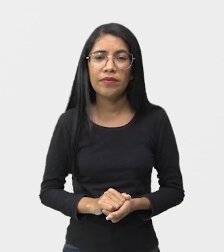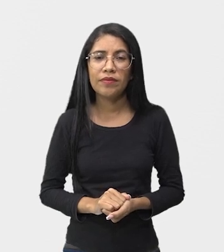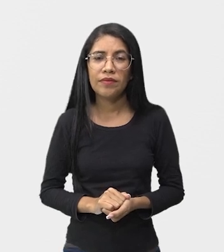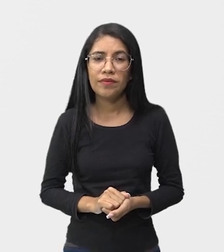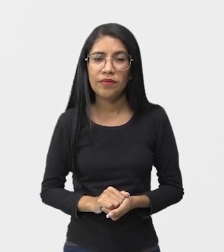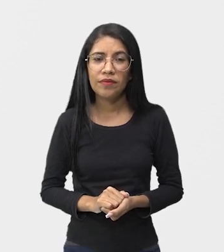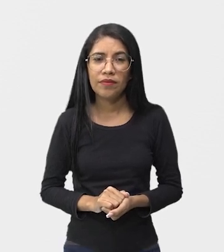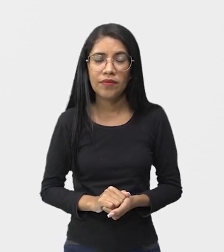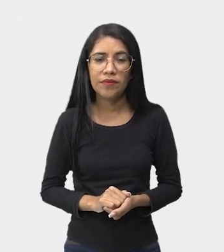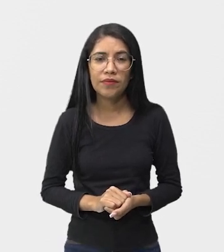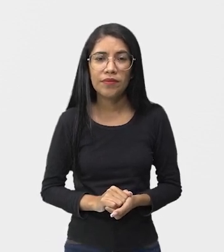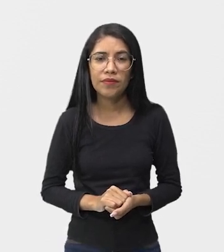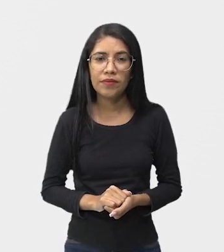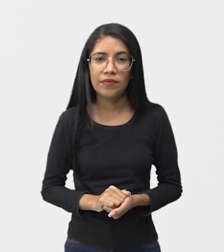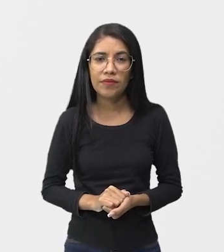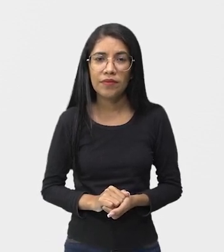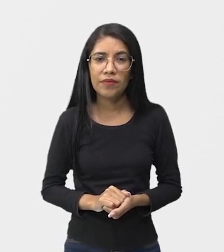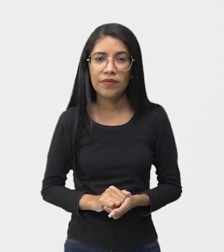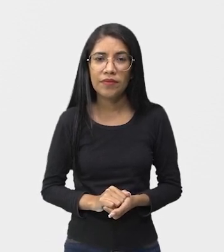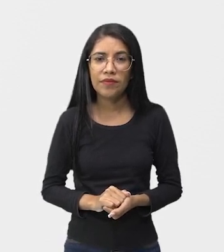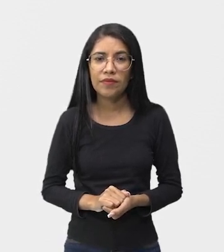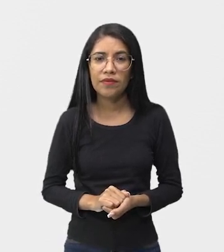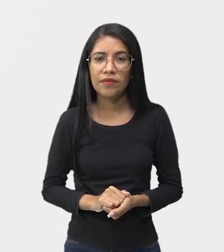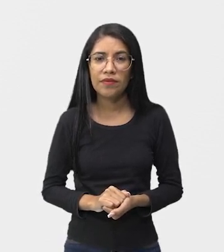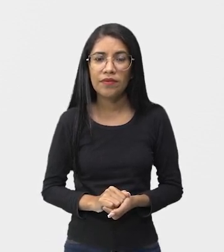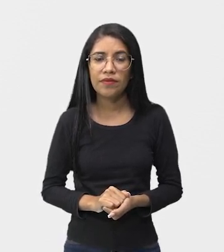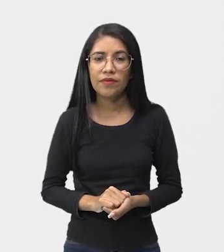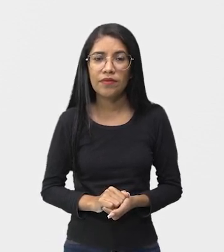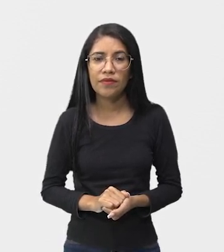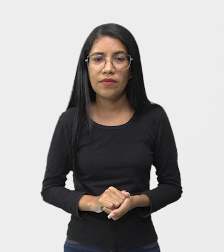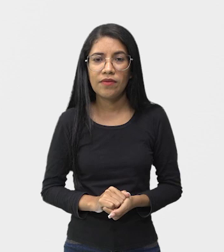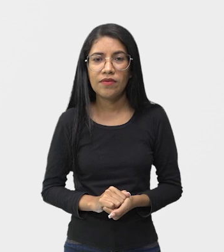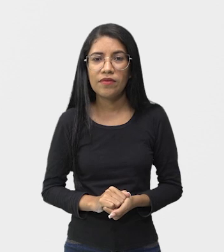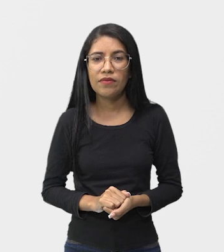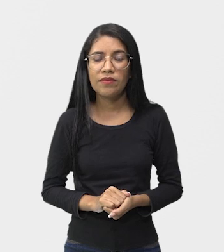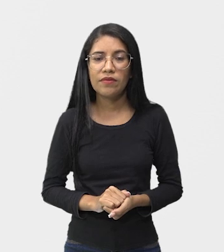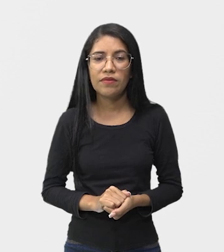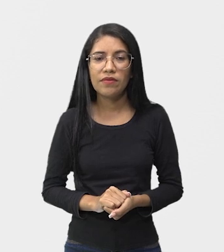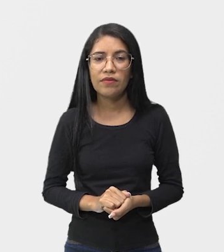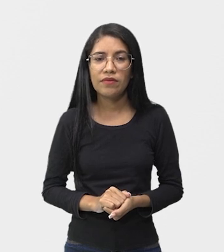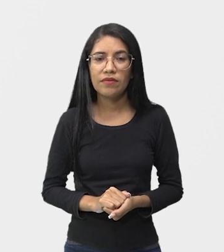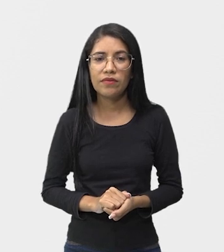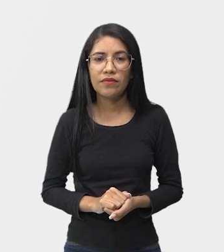Tapioca, Beiju, Pamonha, Gamela, Puçá,